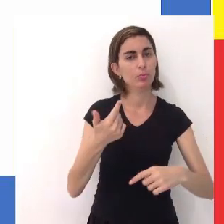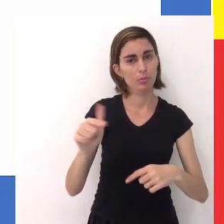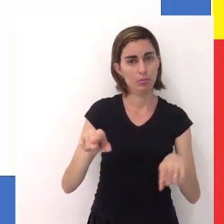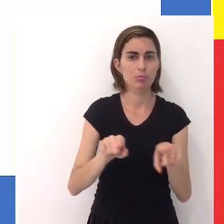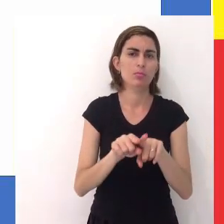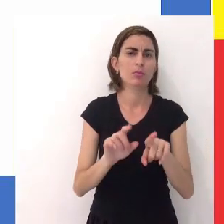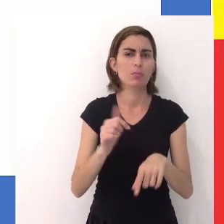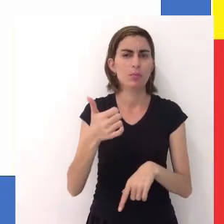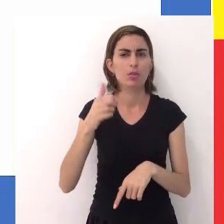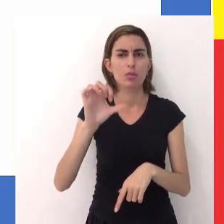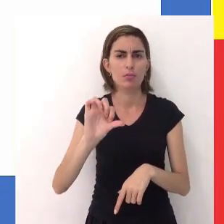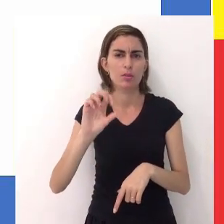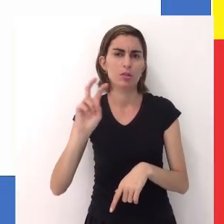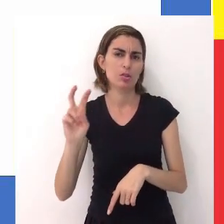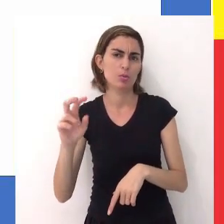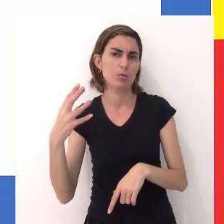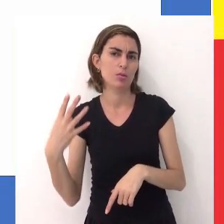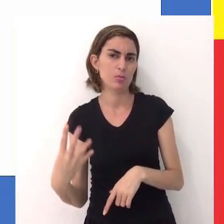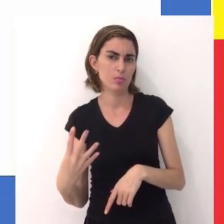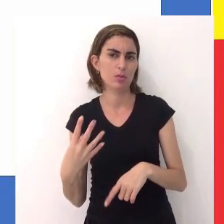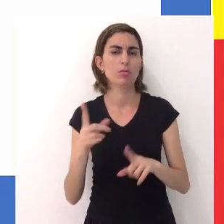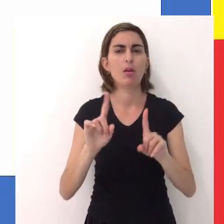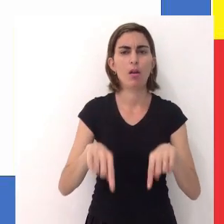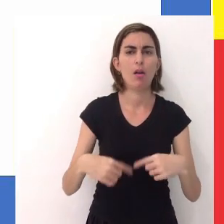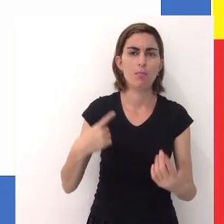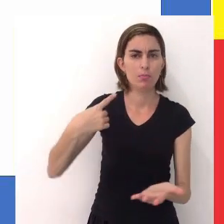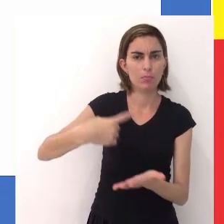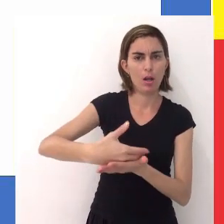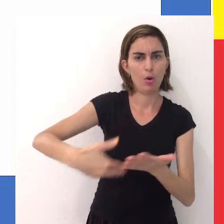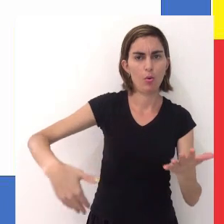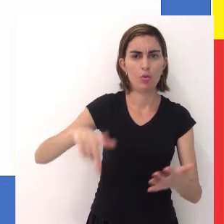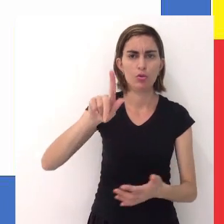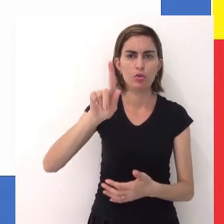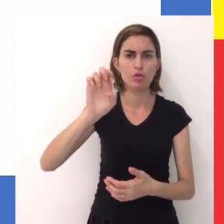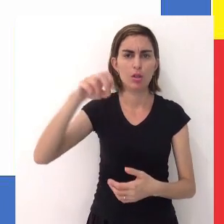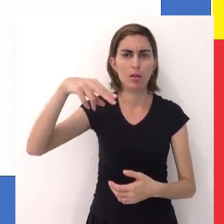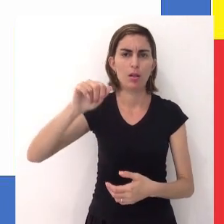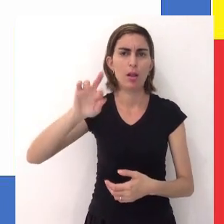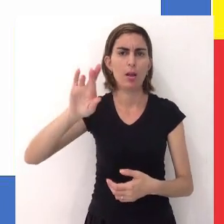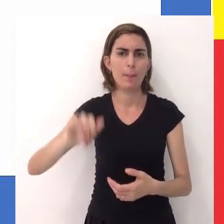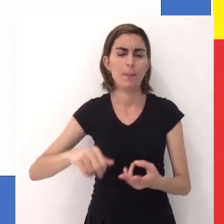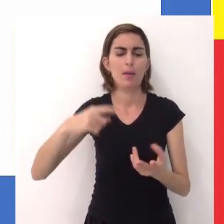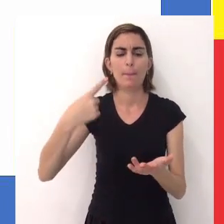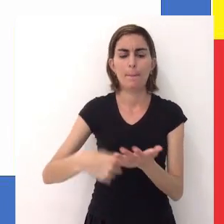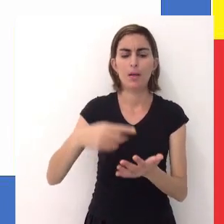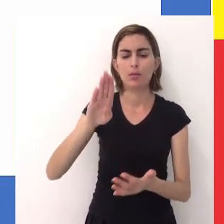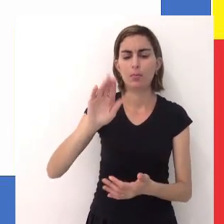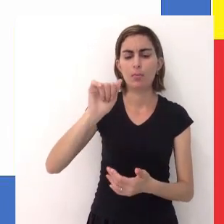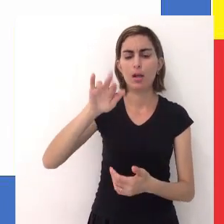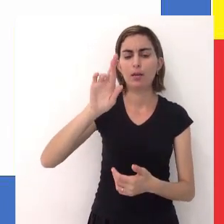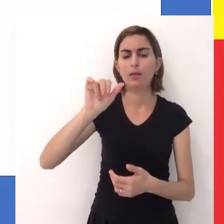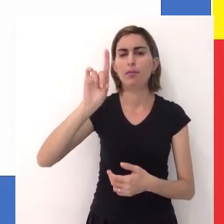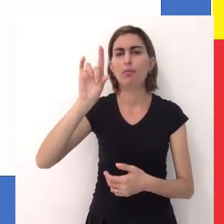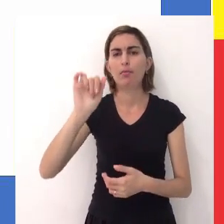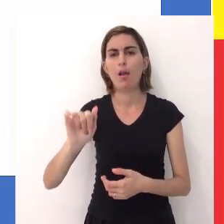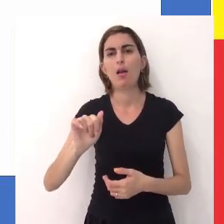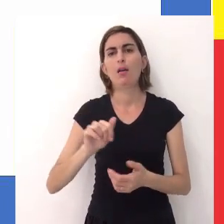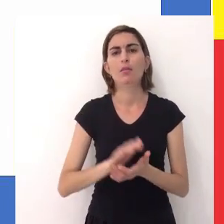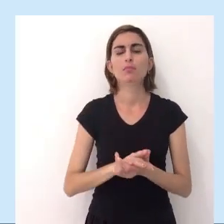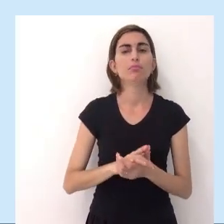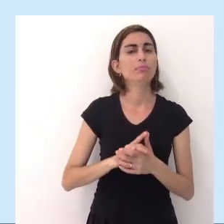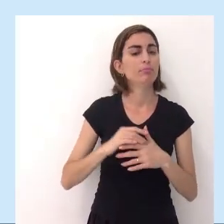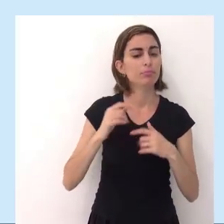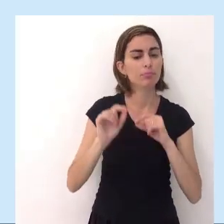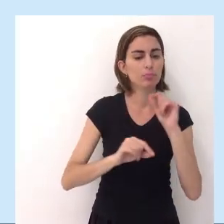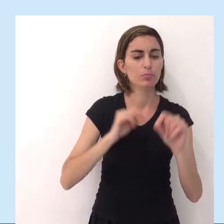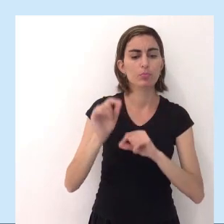fato que ocorreu também em 1954 vai ser o Acordo de Genebra, o Pacto de Bagdá. O Pacto de Bagdá,